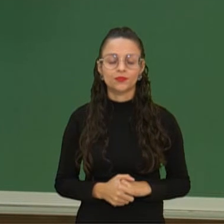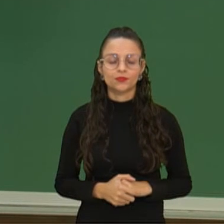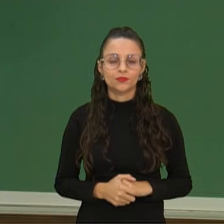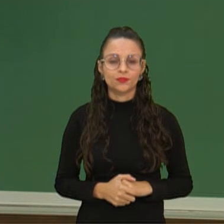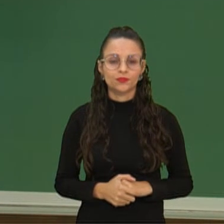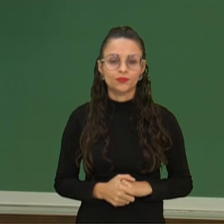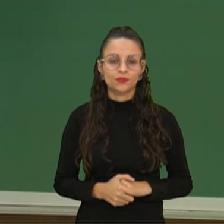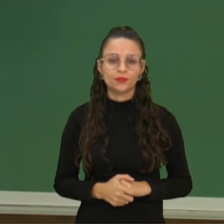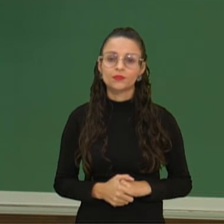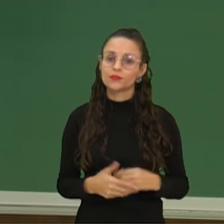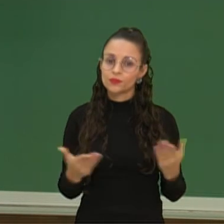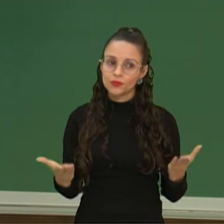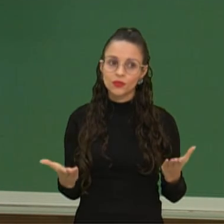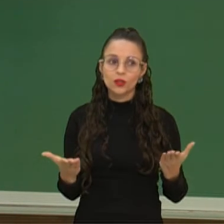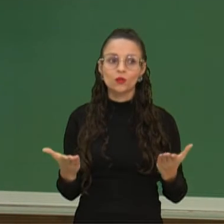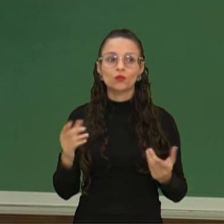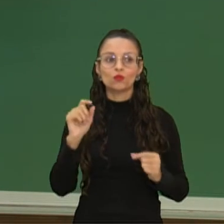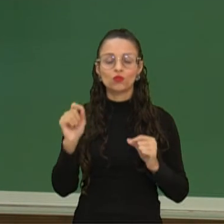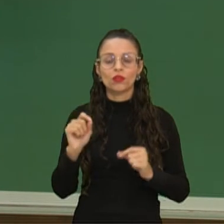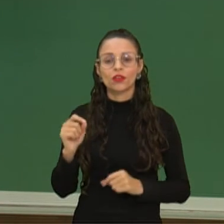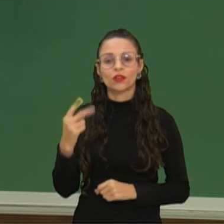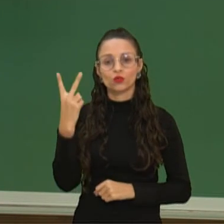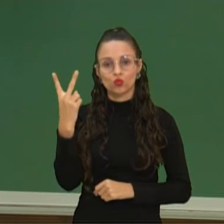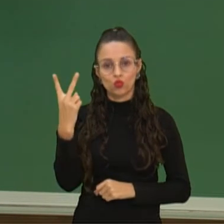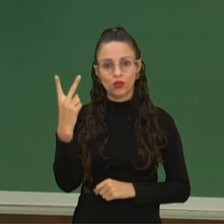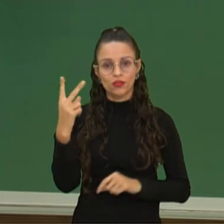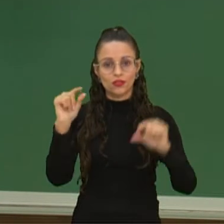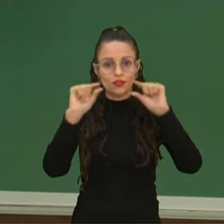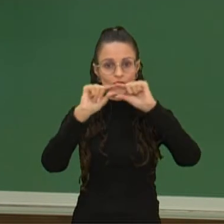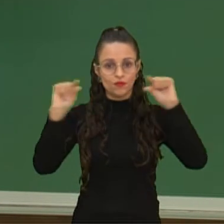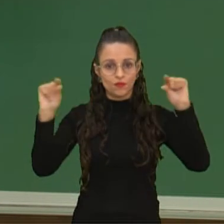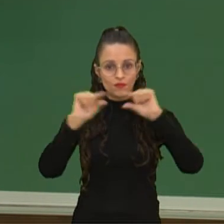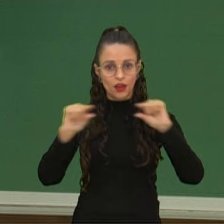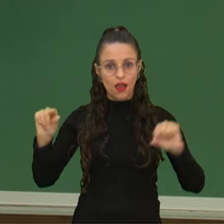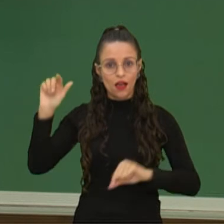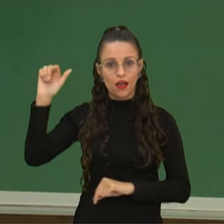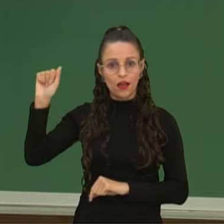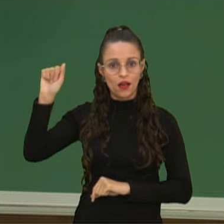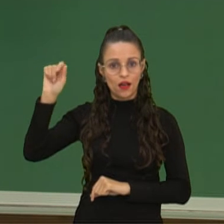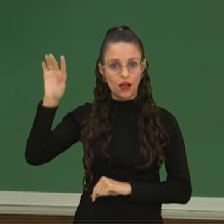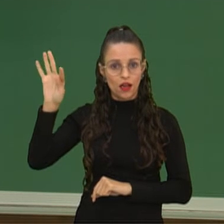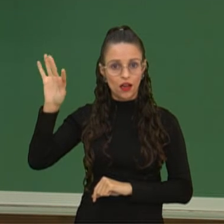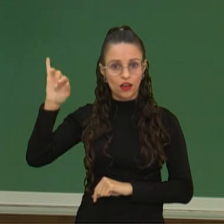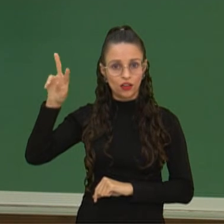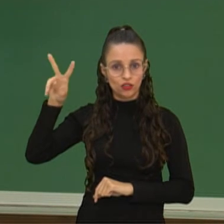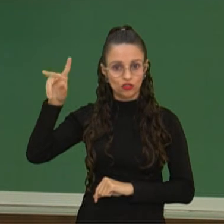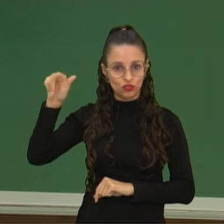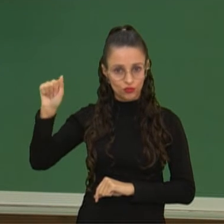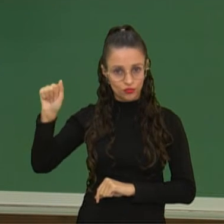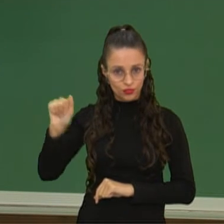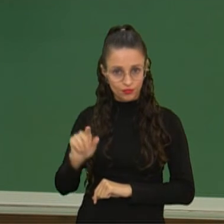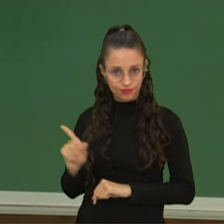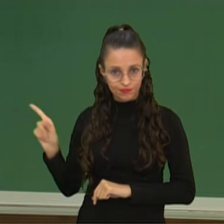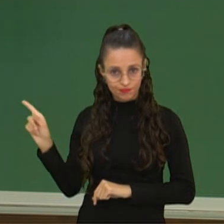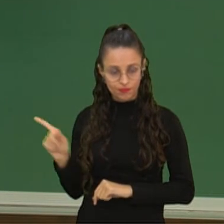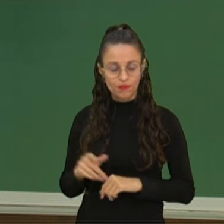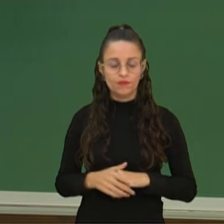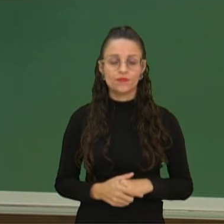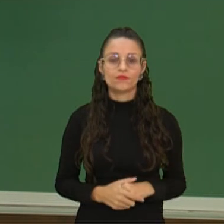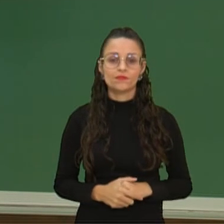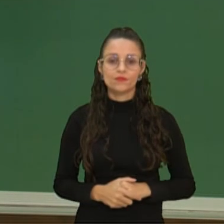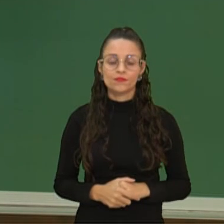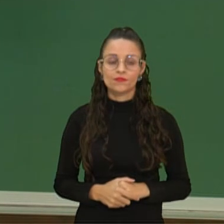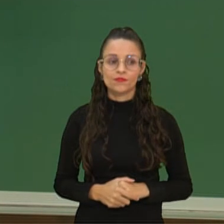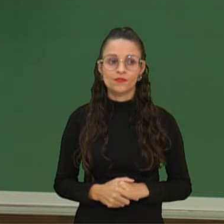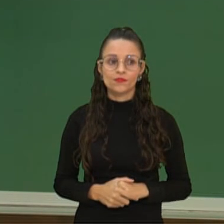correct passive voice. Então, eu tenho aqui duas frases na ativa, na voz ativa, ó. The kids can use the internet very well.